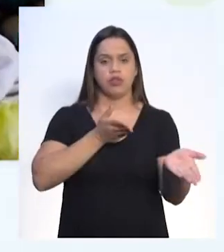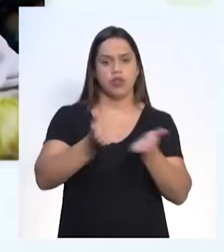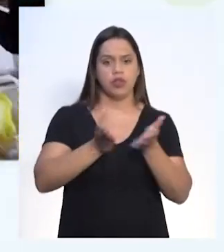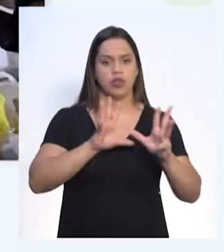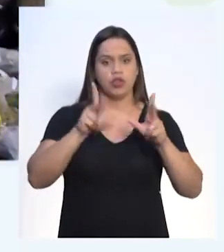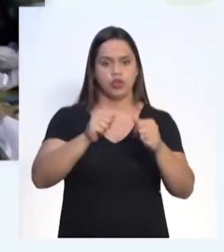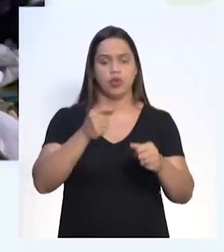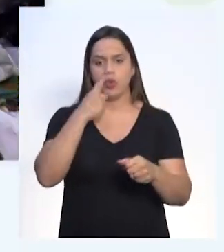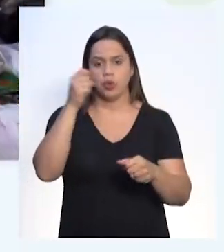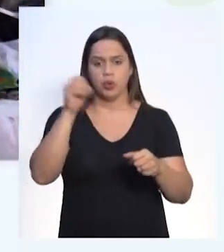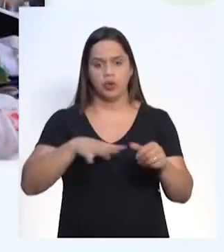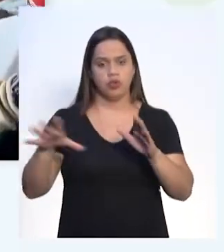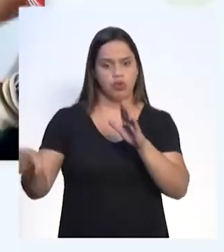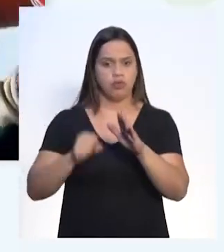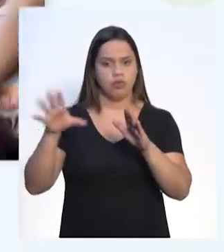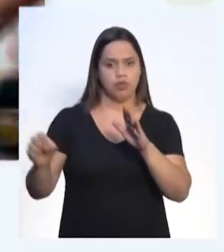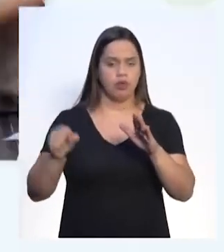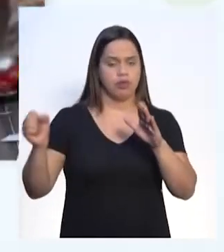da cidade.